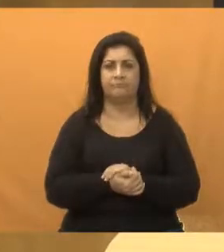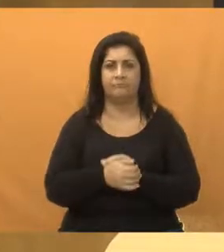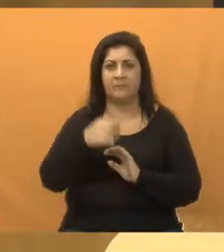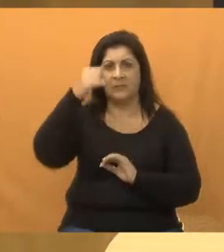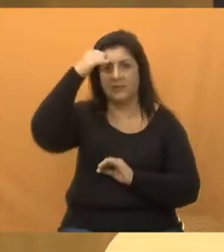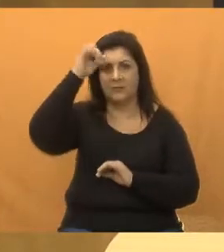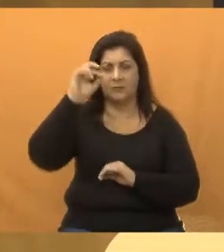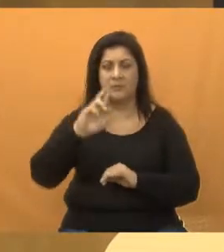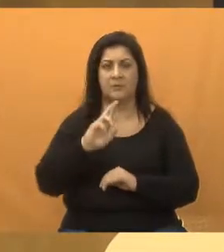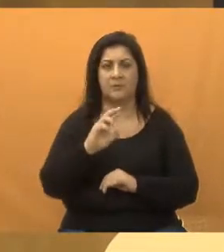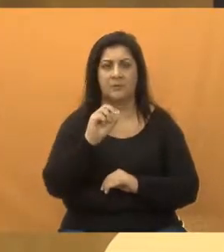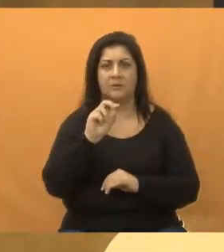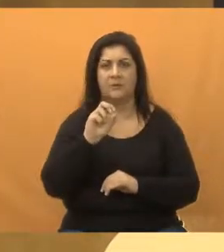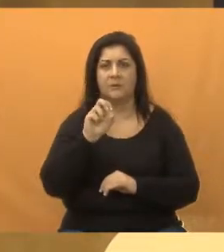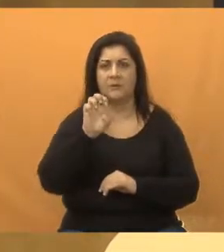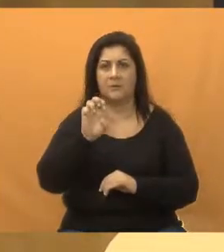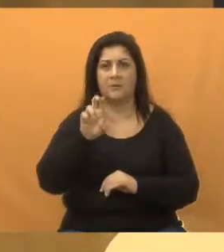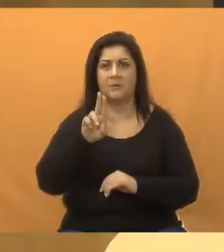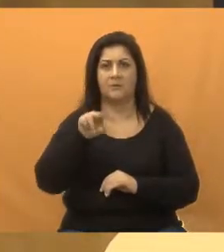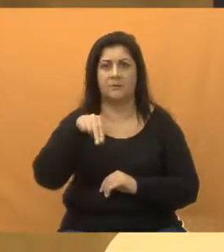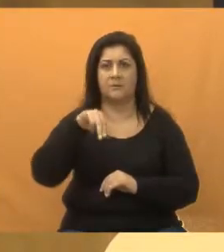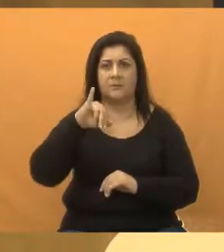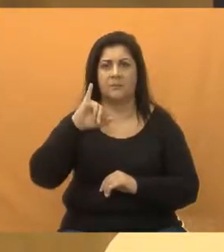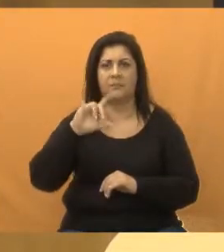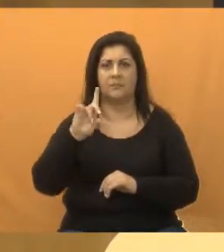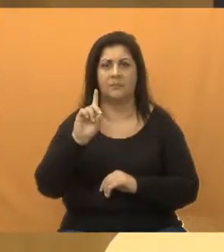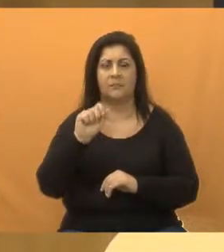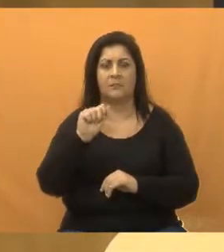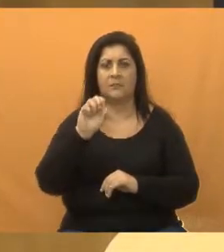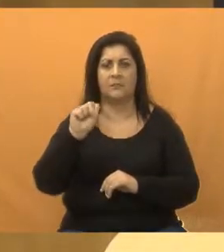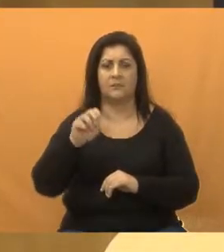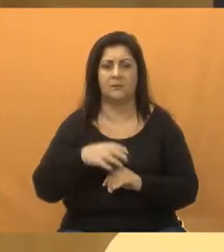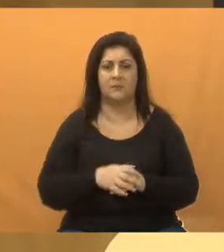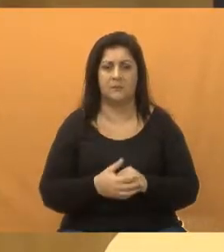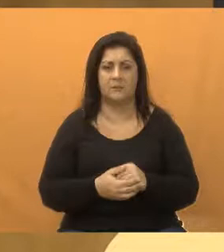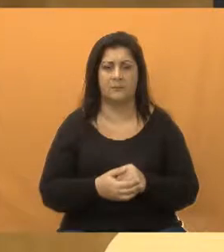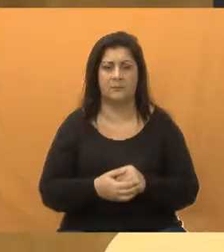Chácaras Reunidas de Guararema, que leva o nome de